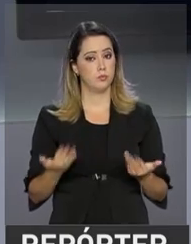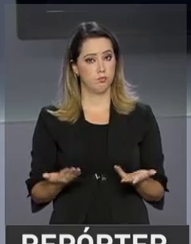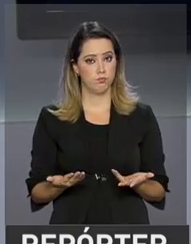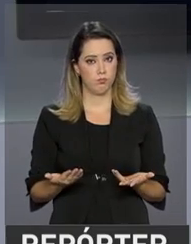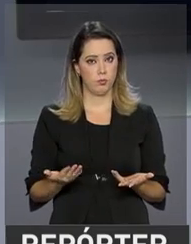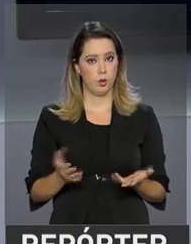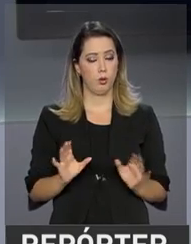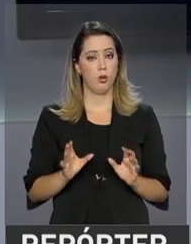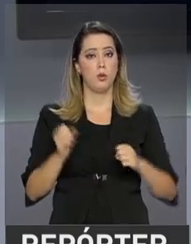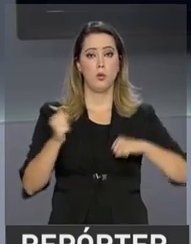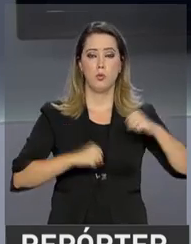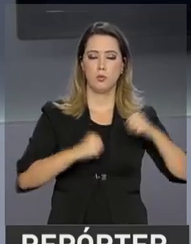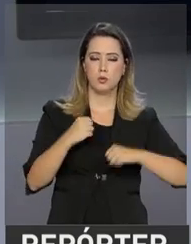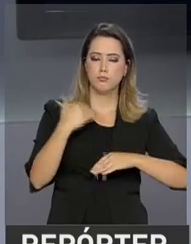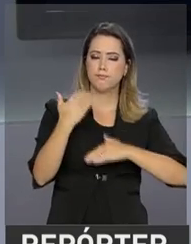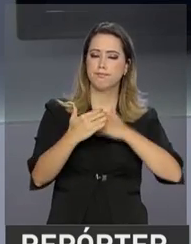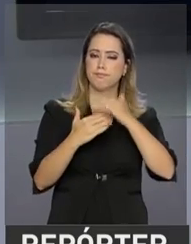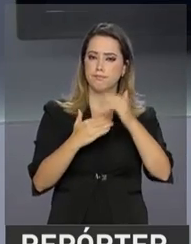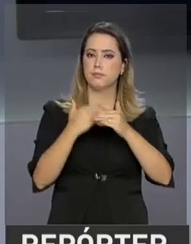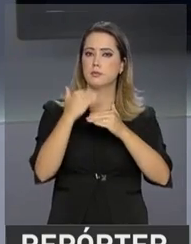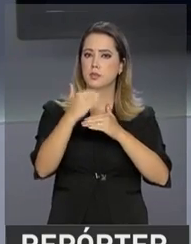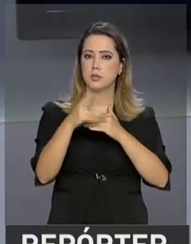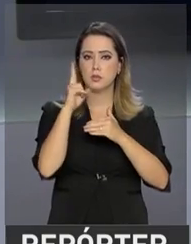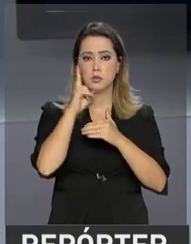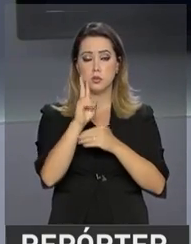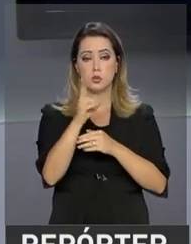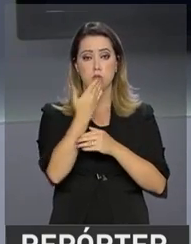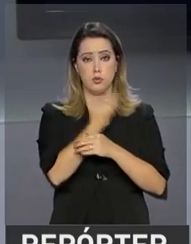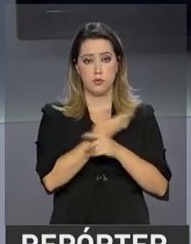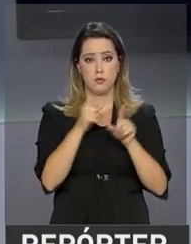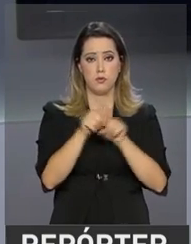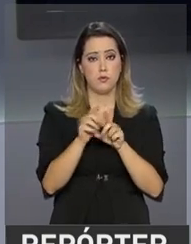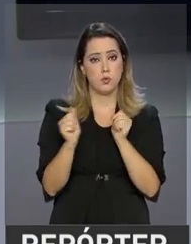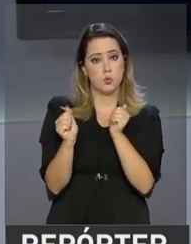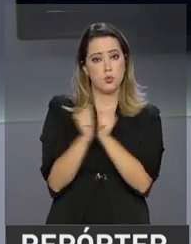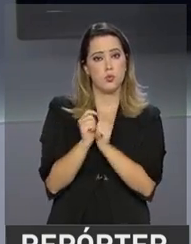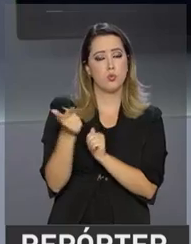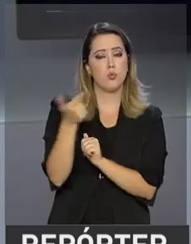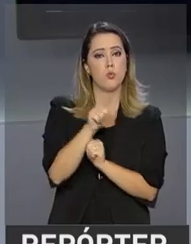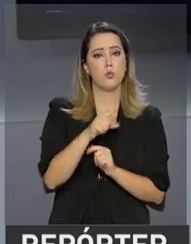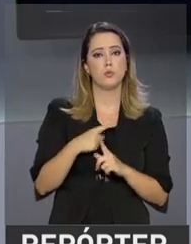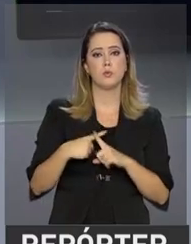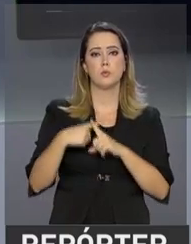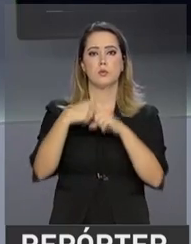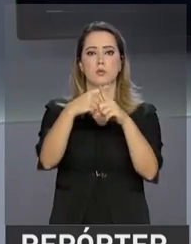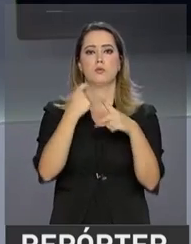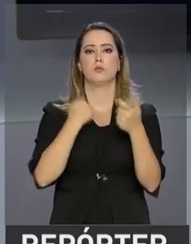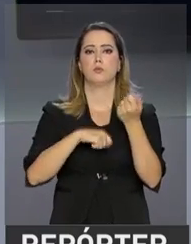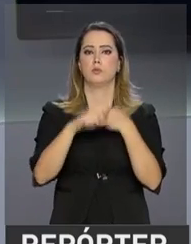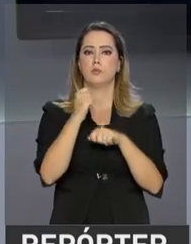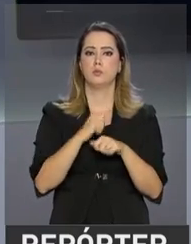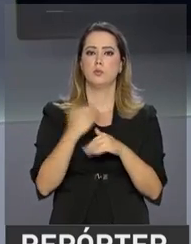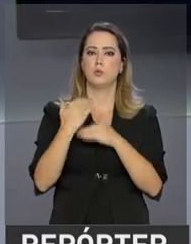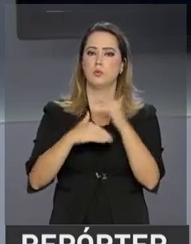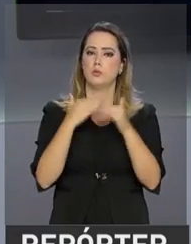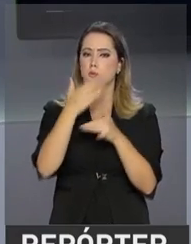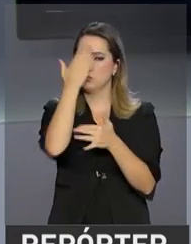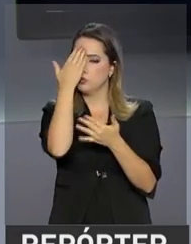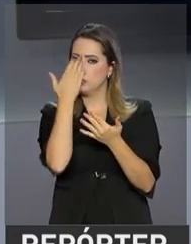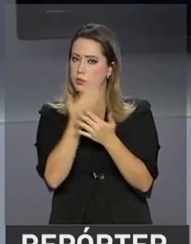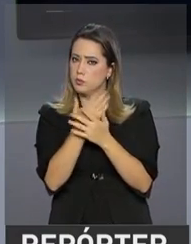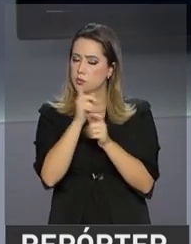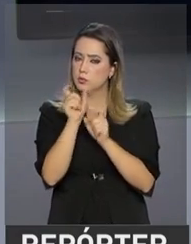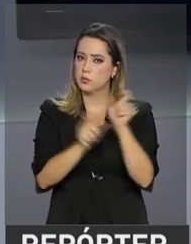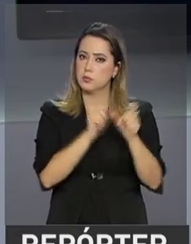produção industrial que a gente viu aí na reportagem de natália melo vem acompanhado de outros dados positivos da economia como o aumento